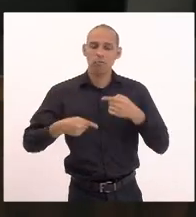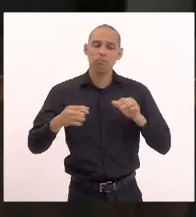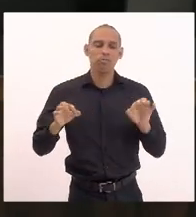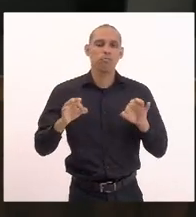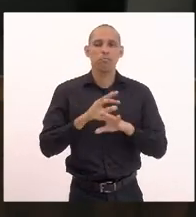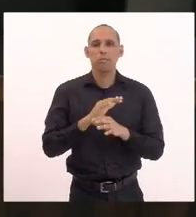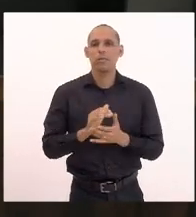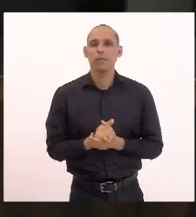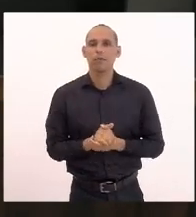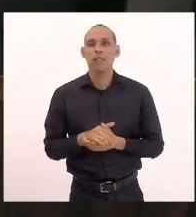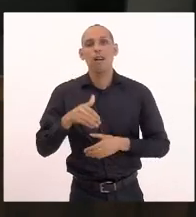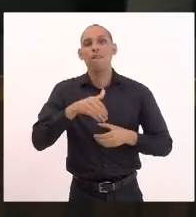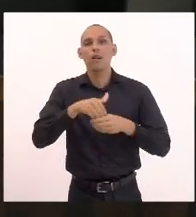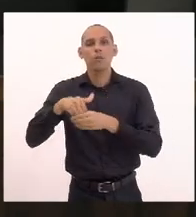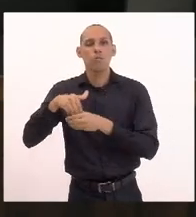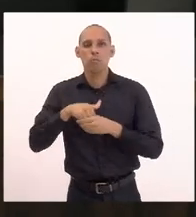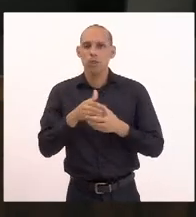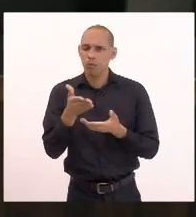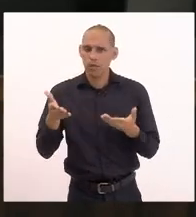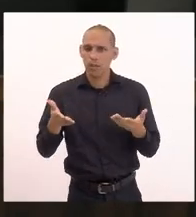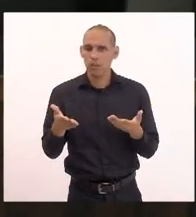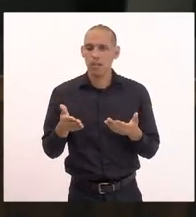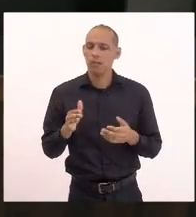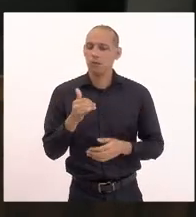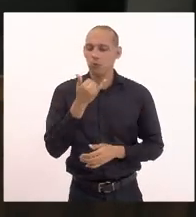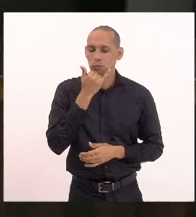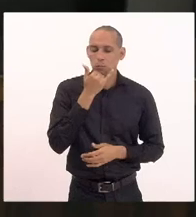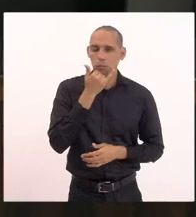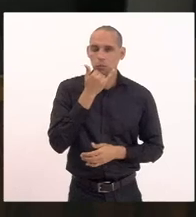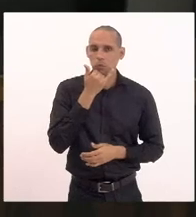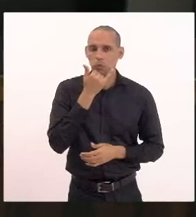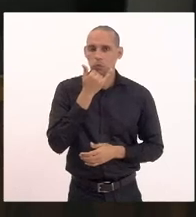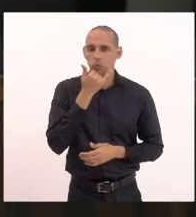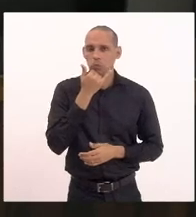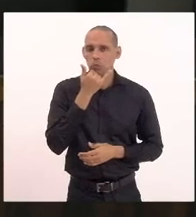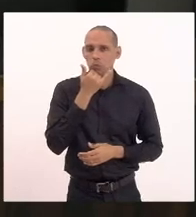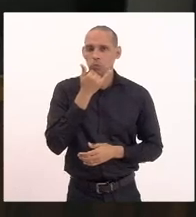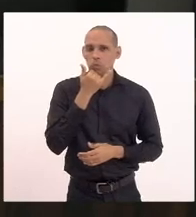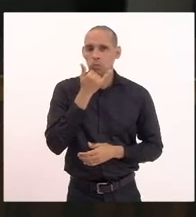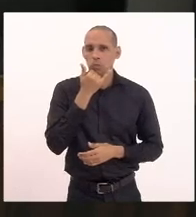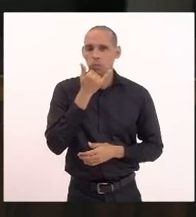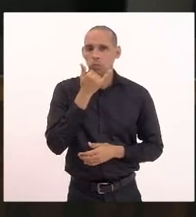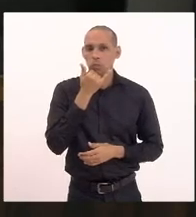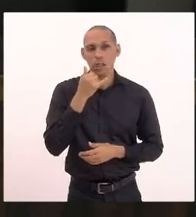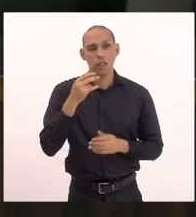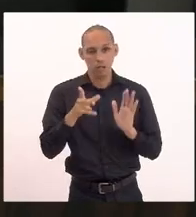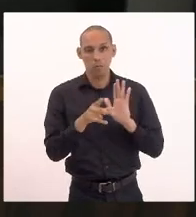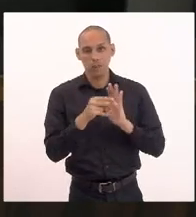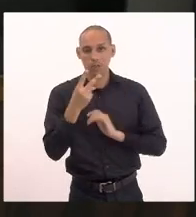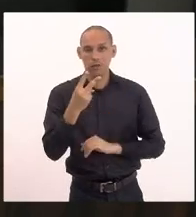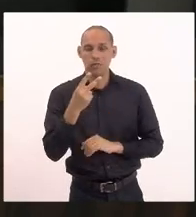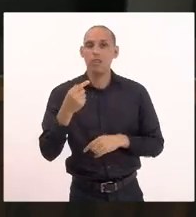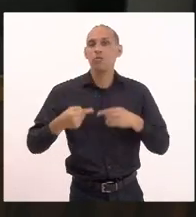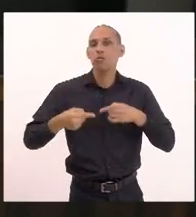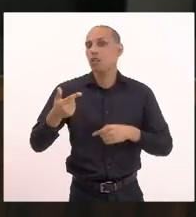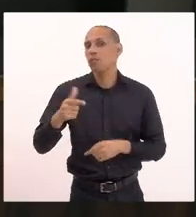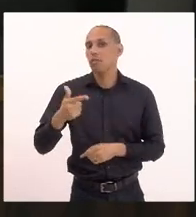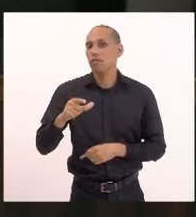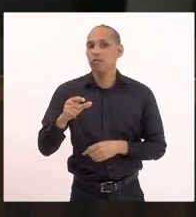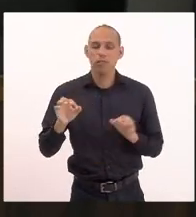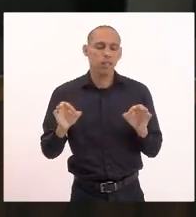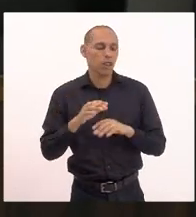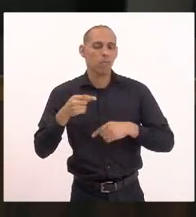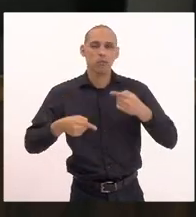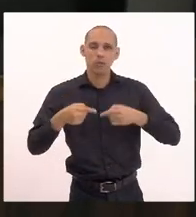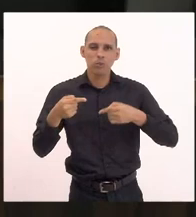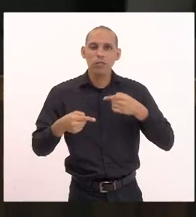discussão. Em votação, os senhores que aprovam, perdão. Há duas emendas. Então, não havendo quem queira discutir, encerrada a